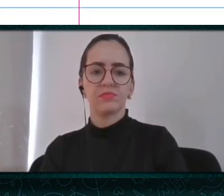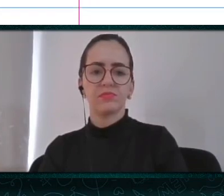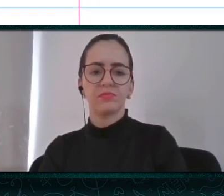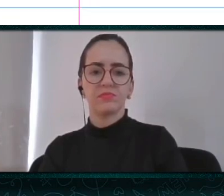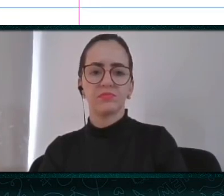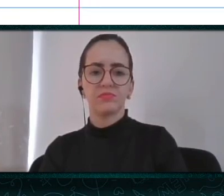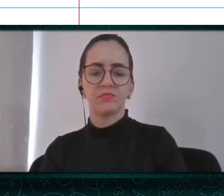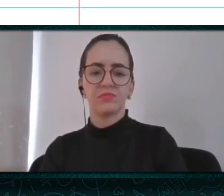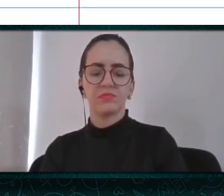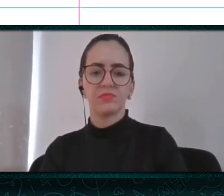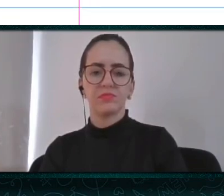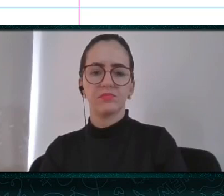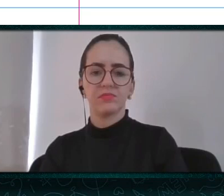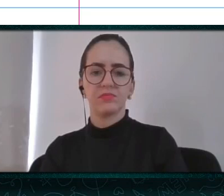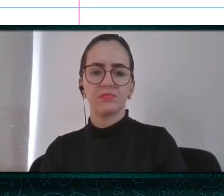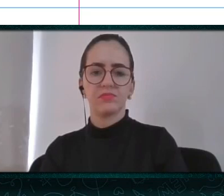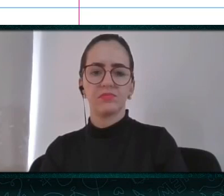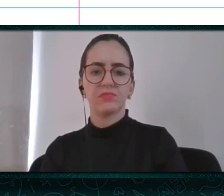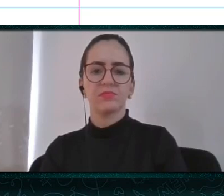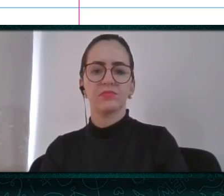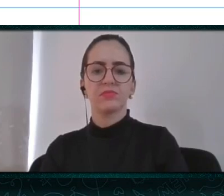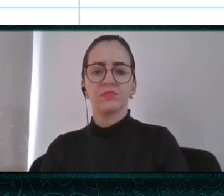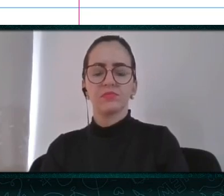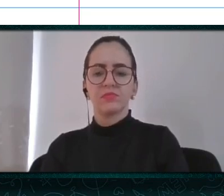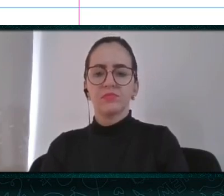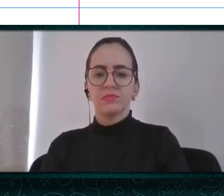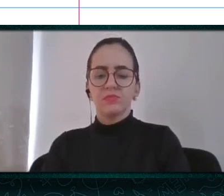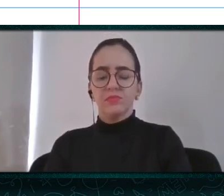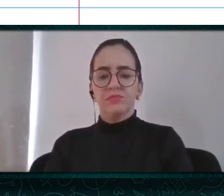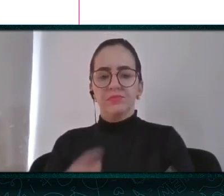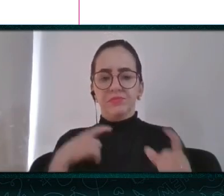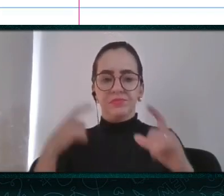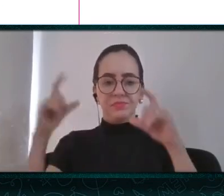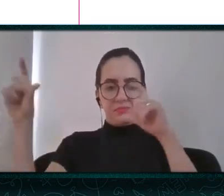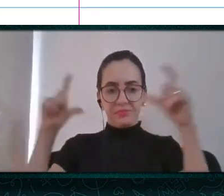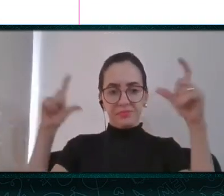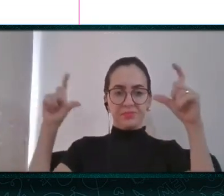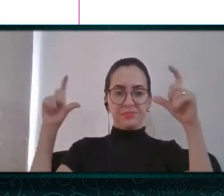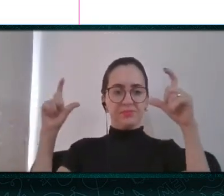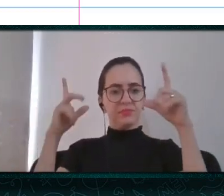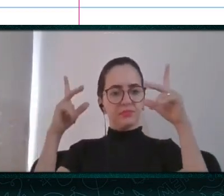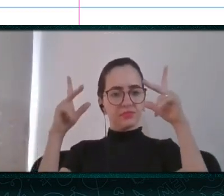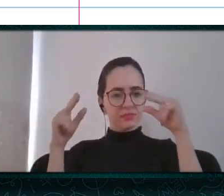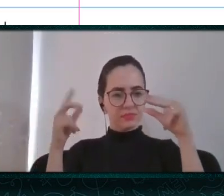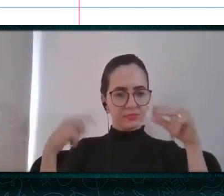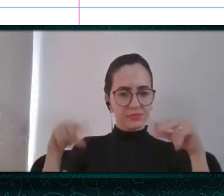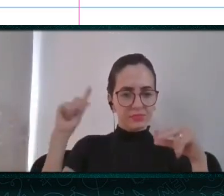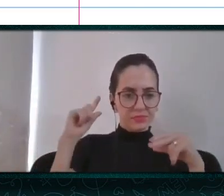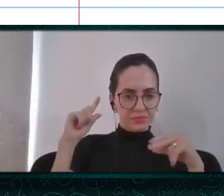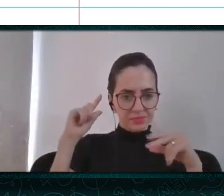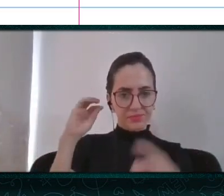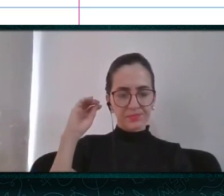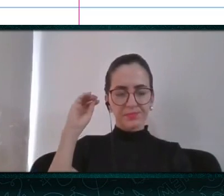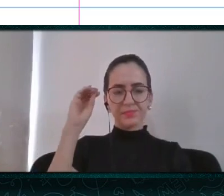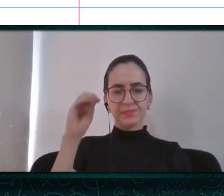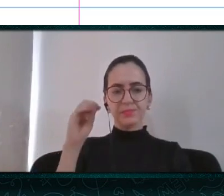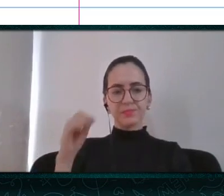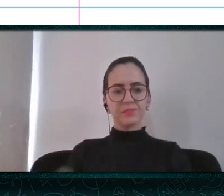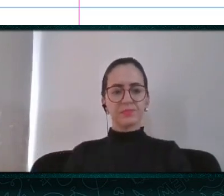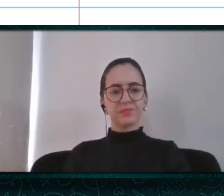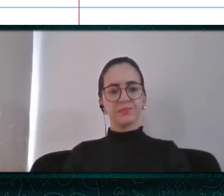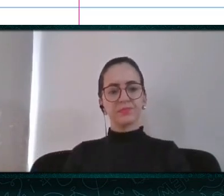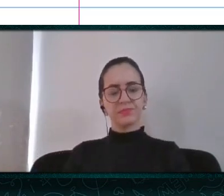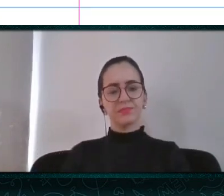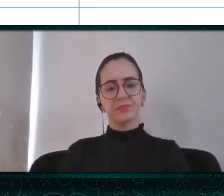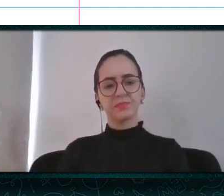Então, a equação que ele está me pedindo é essa de cá. Tá? Por quê? Porque quando a gente sabe quando um ácido e uma base